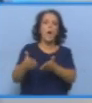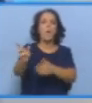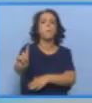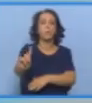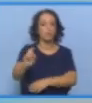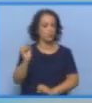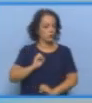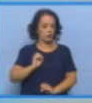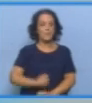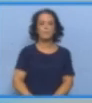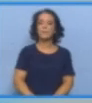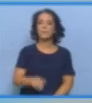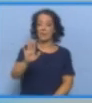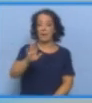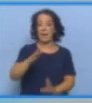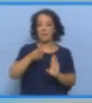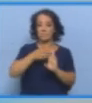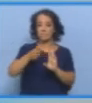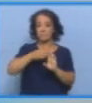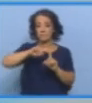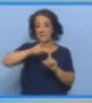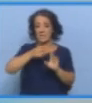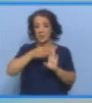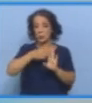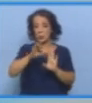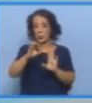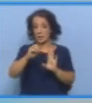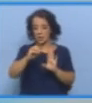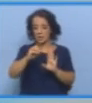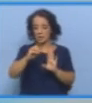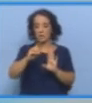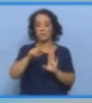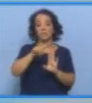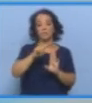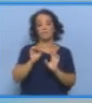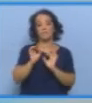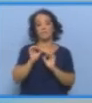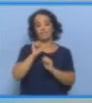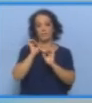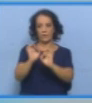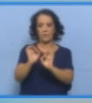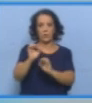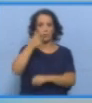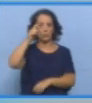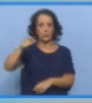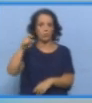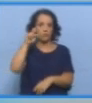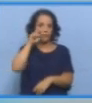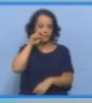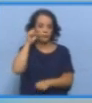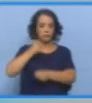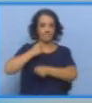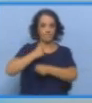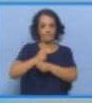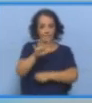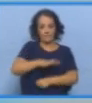no entanto, e sobretudo na década de 80, ao colocar-se ao lado dos trabalhadores, ao defender os postos de trabalho